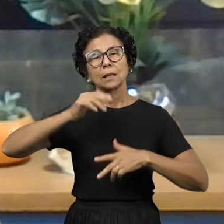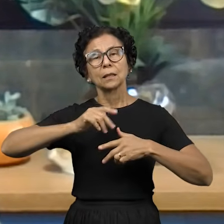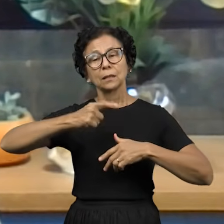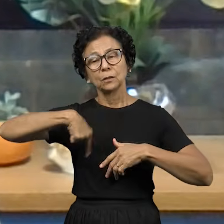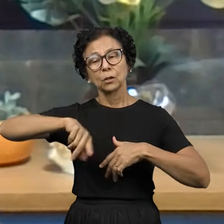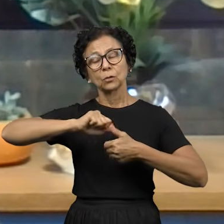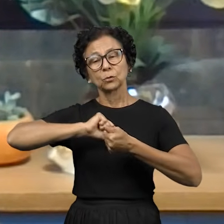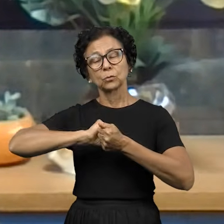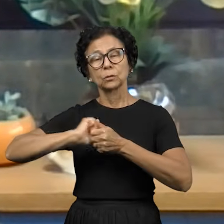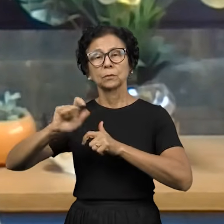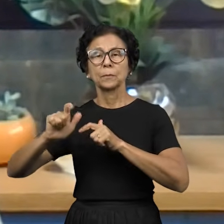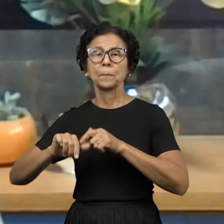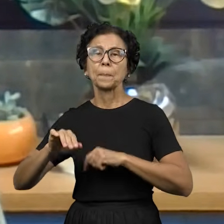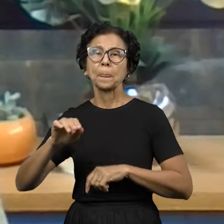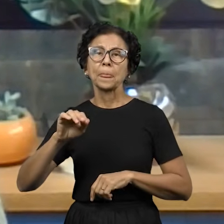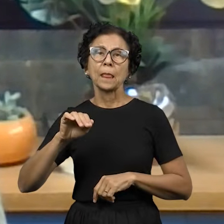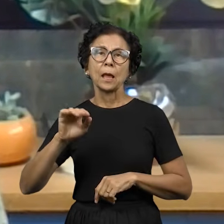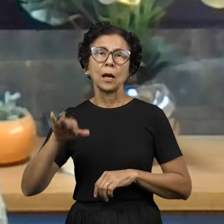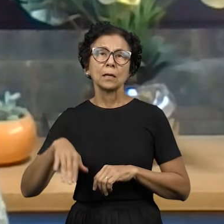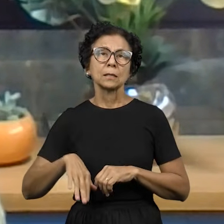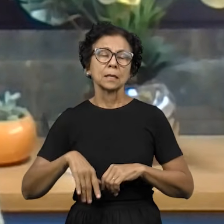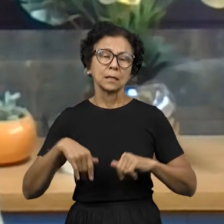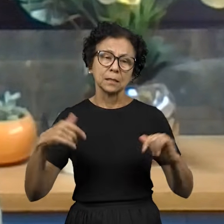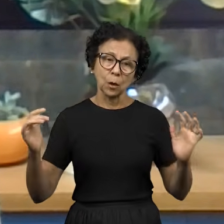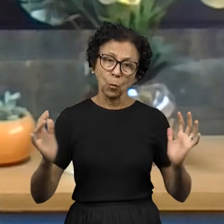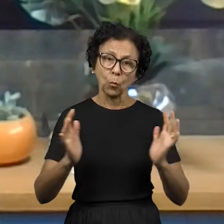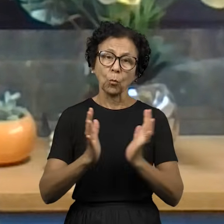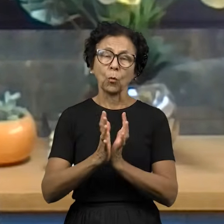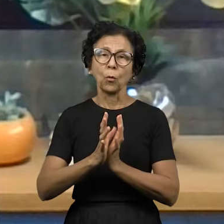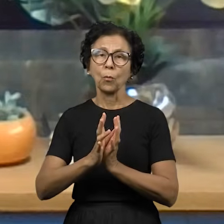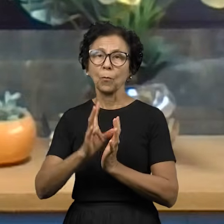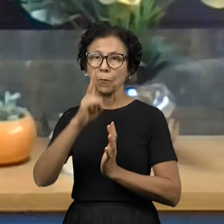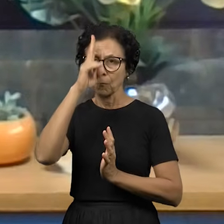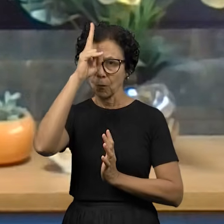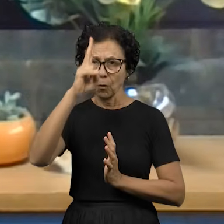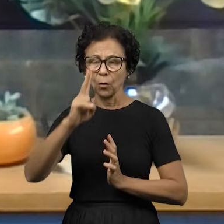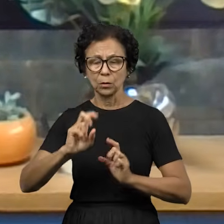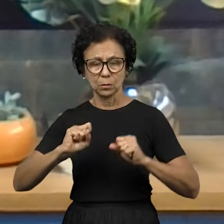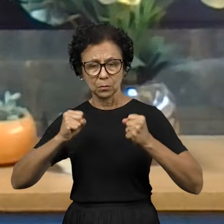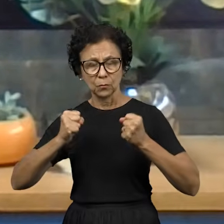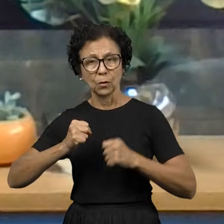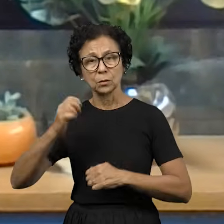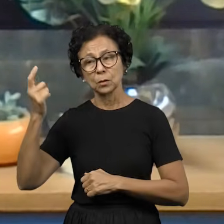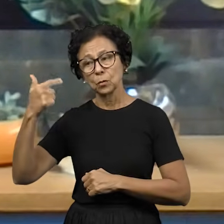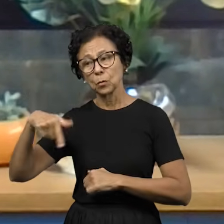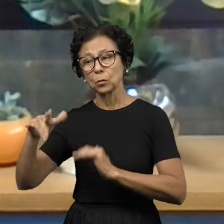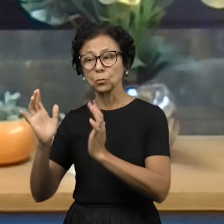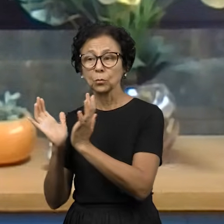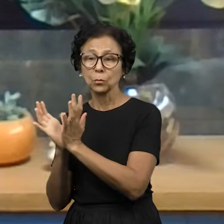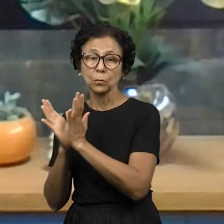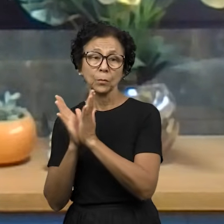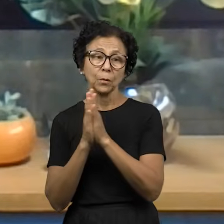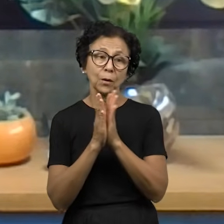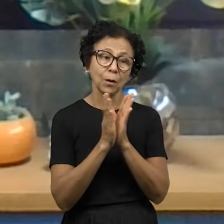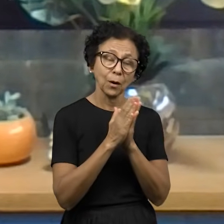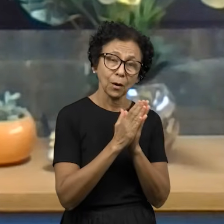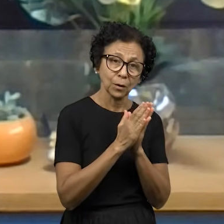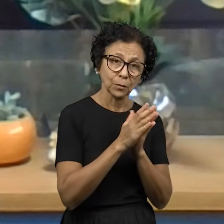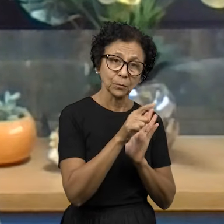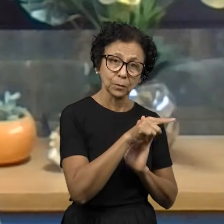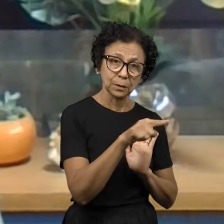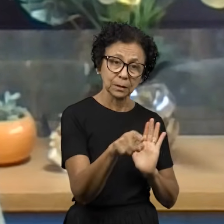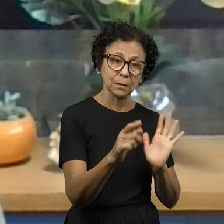trabalharmos, Às vezes um grupo vai, como se pegar na massa, vai trabalhar e outro vai estar orando. Então, aqueles que oram por